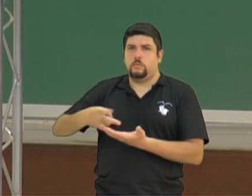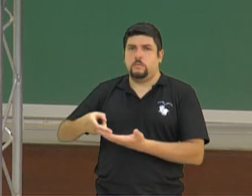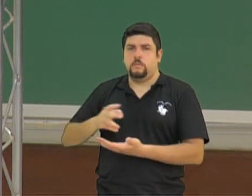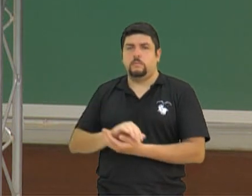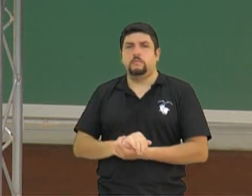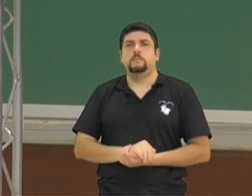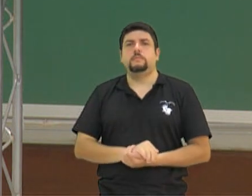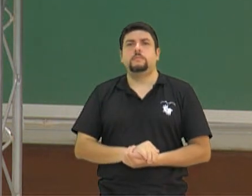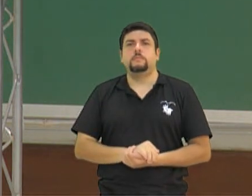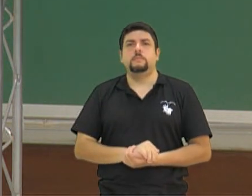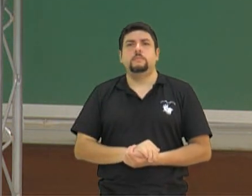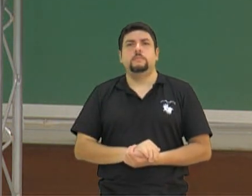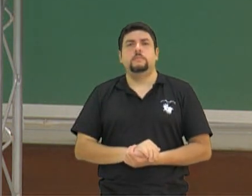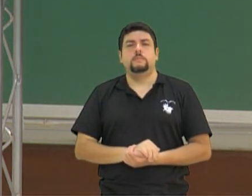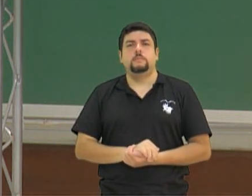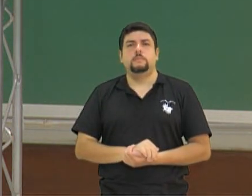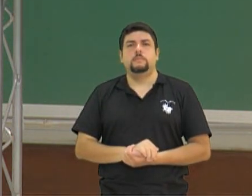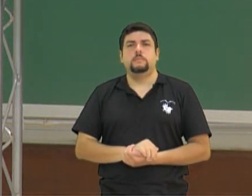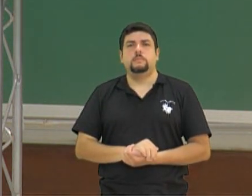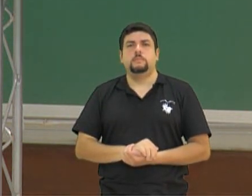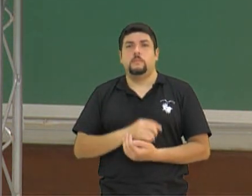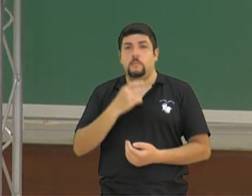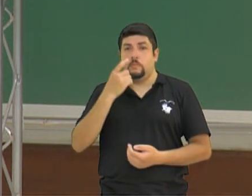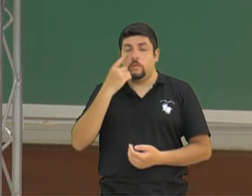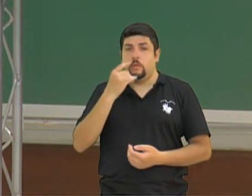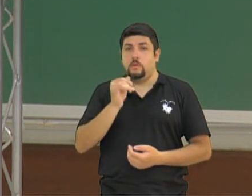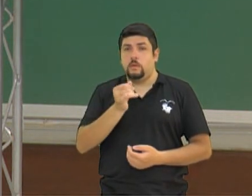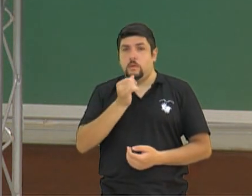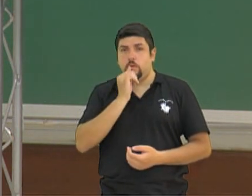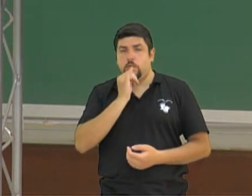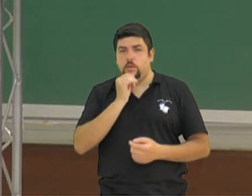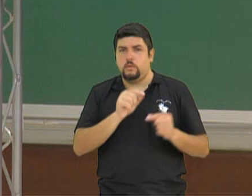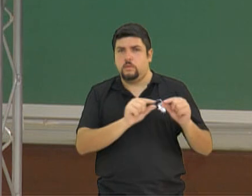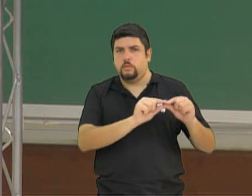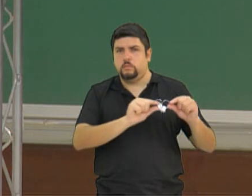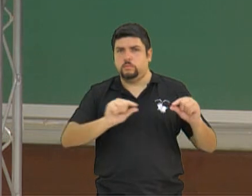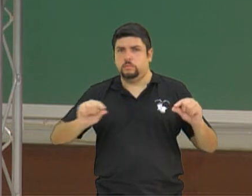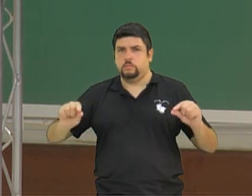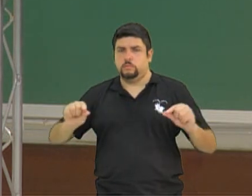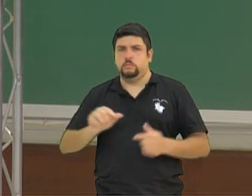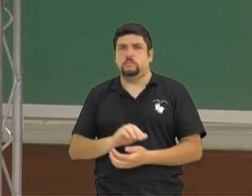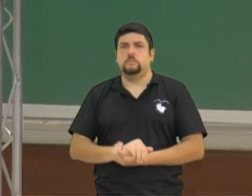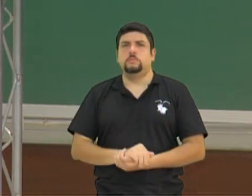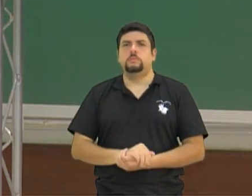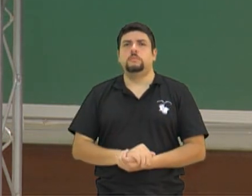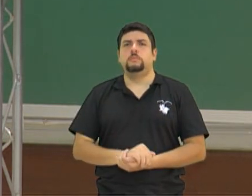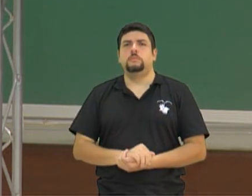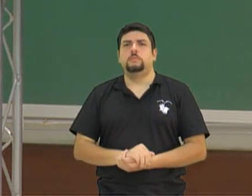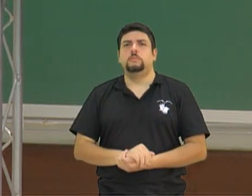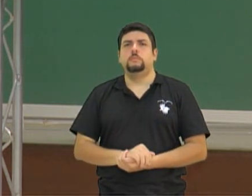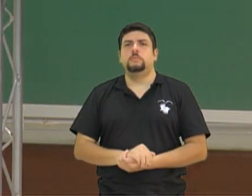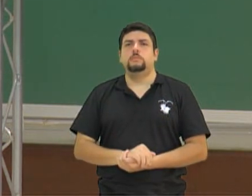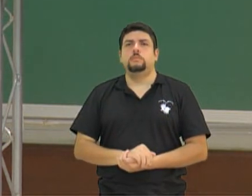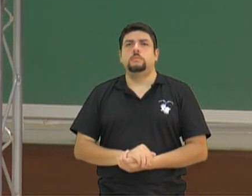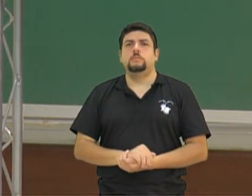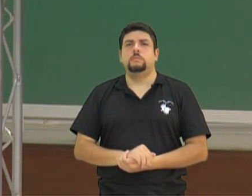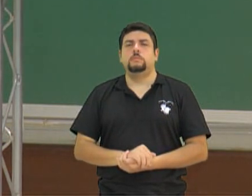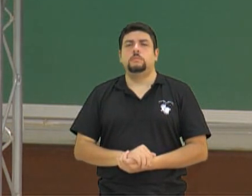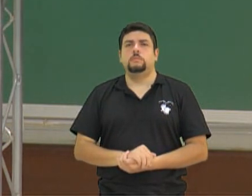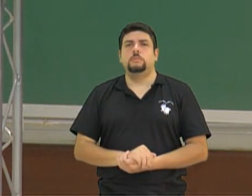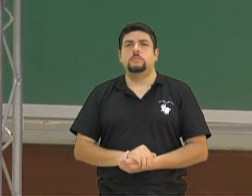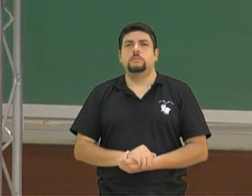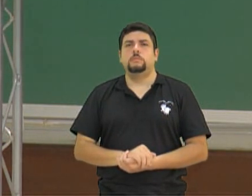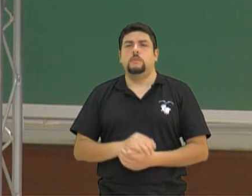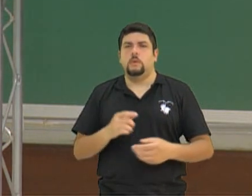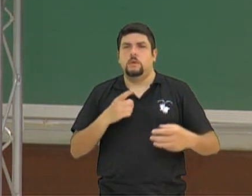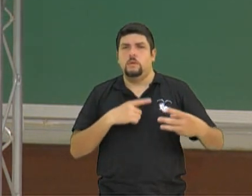os exemplos aqui, ó. If I were a boy, tá igualzinho, né? I would listen, I could listen, I might listen to her. Então, tem